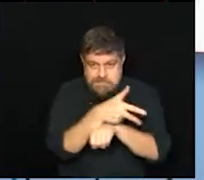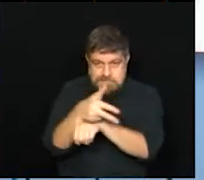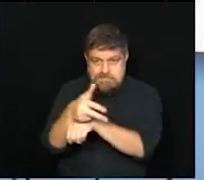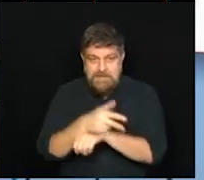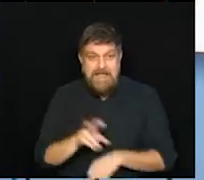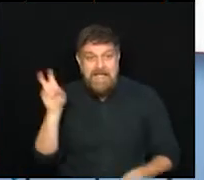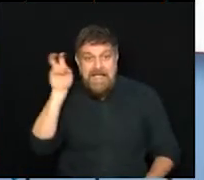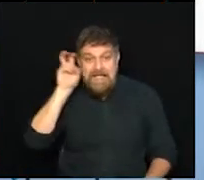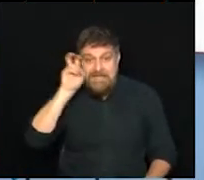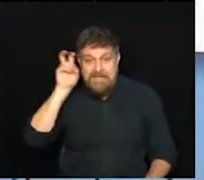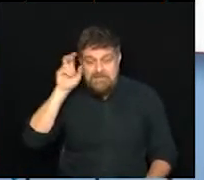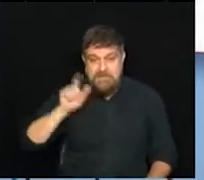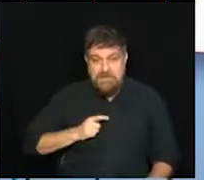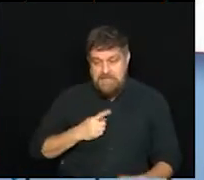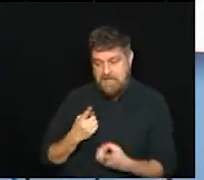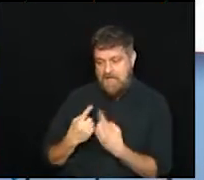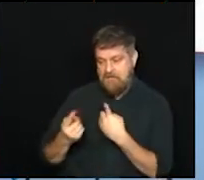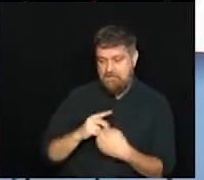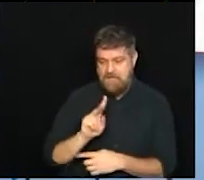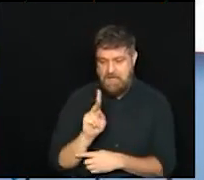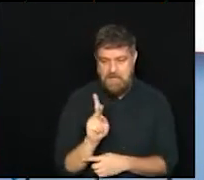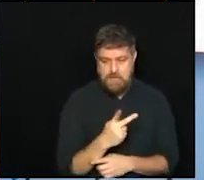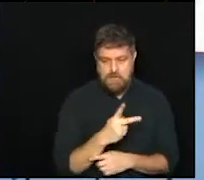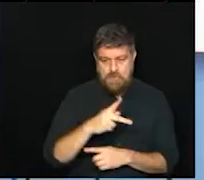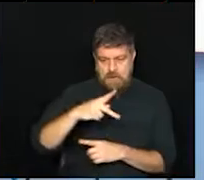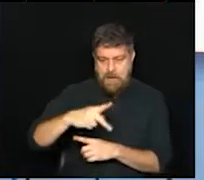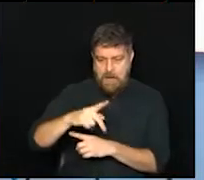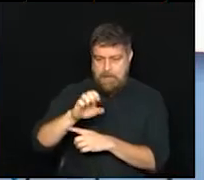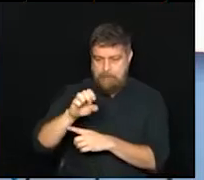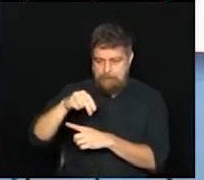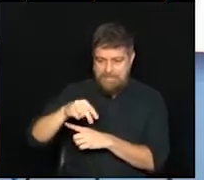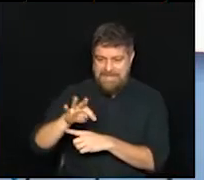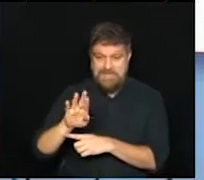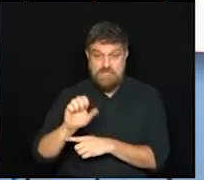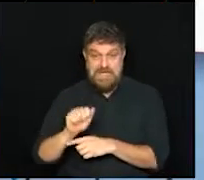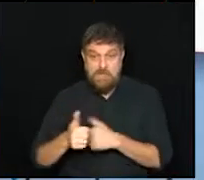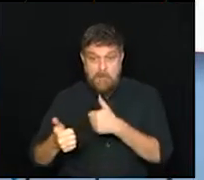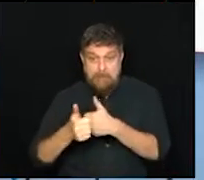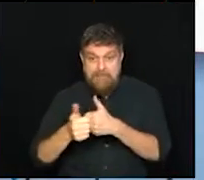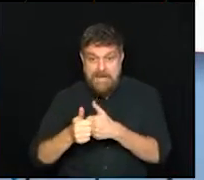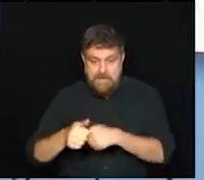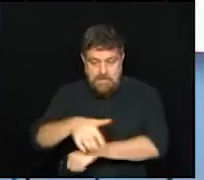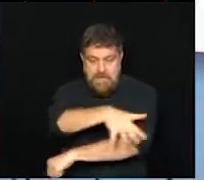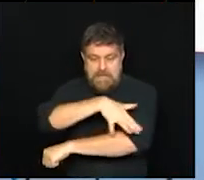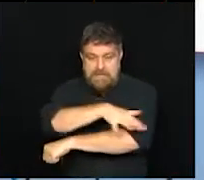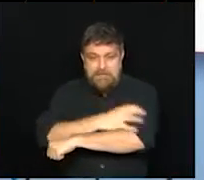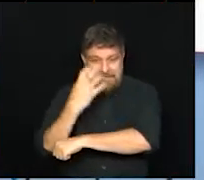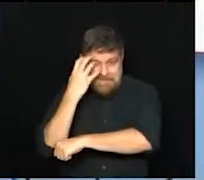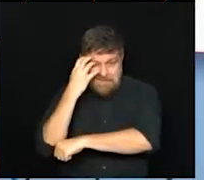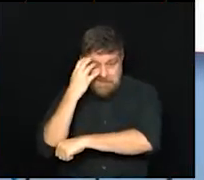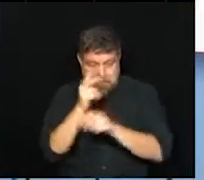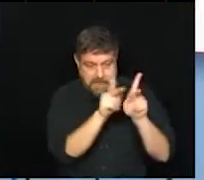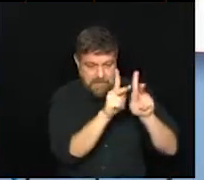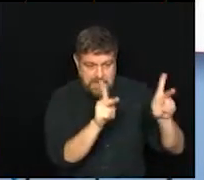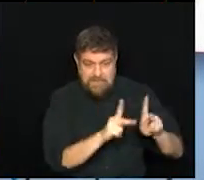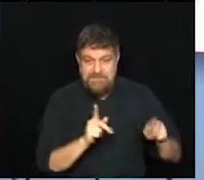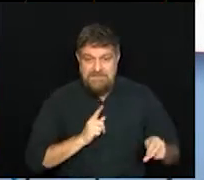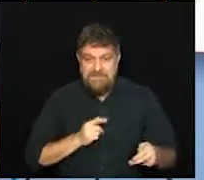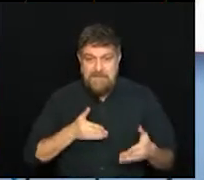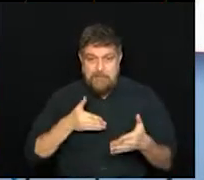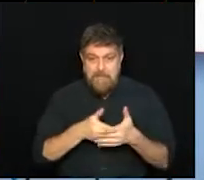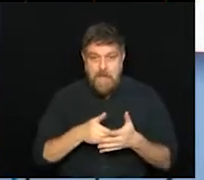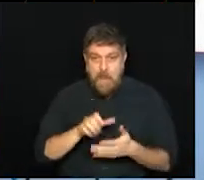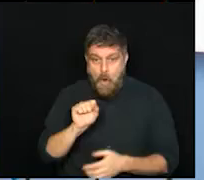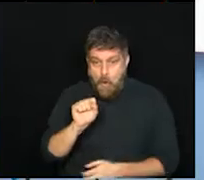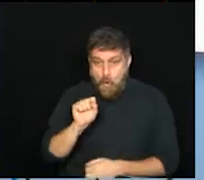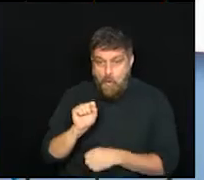a Avenida Heitor Penteado, na região do entorno da Praça Arautos da Paz, terá um bloqueio parcial das